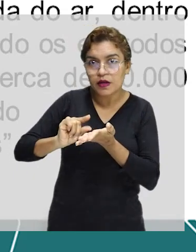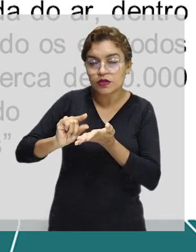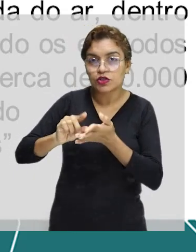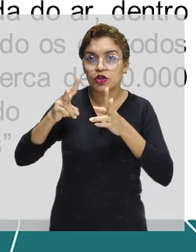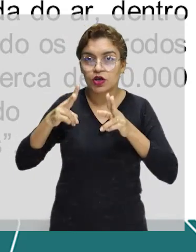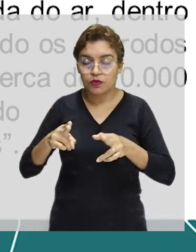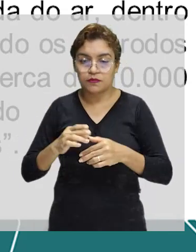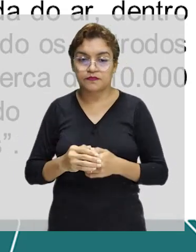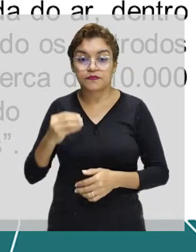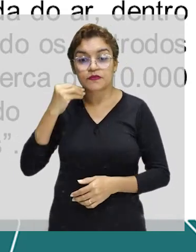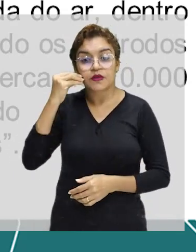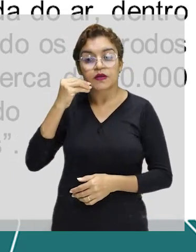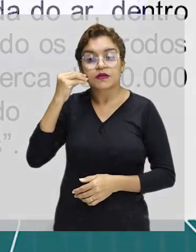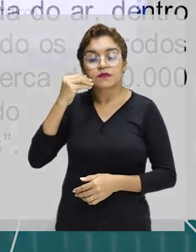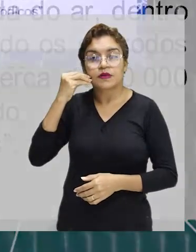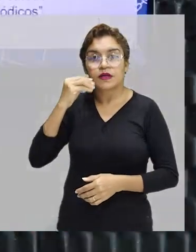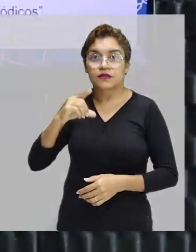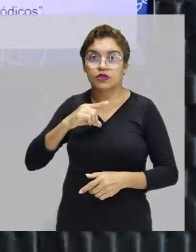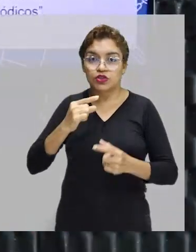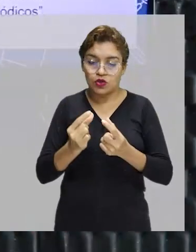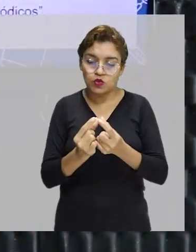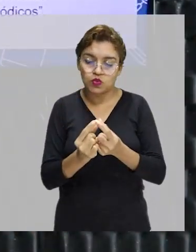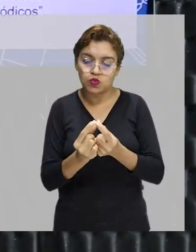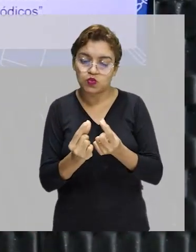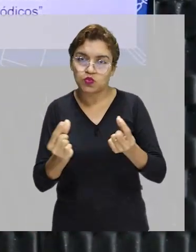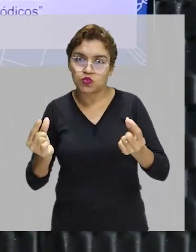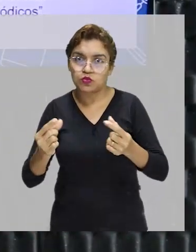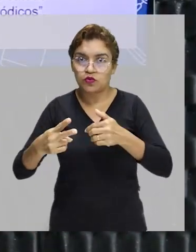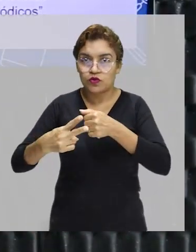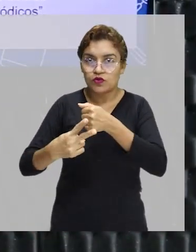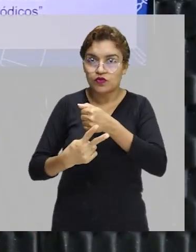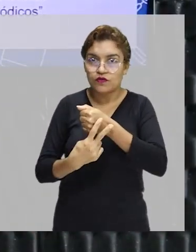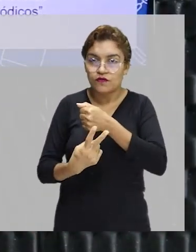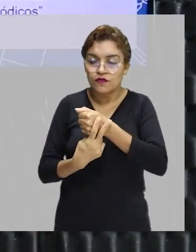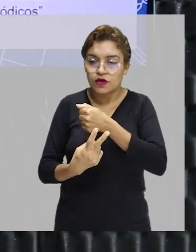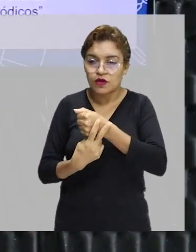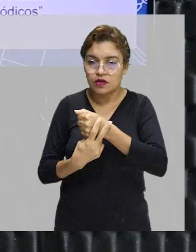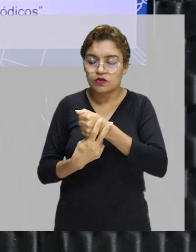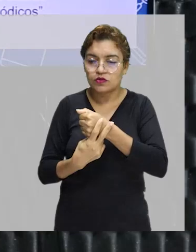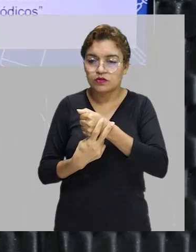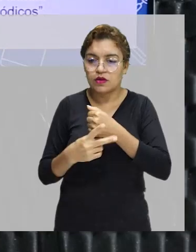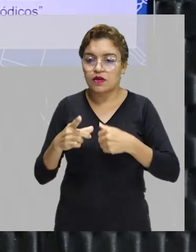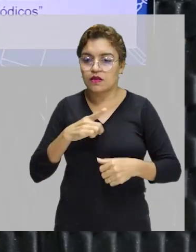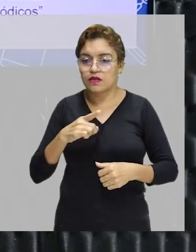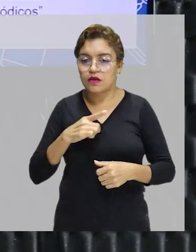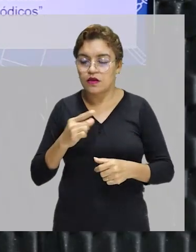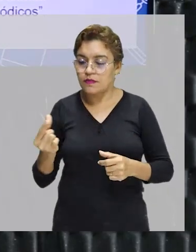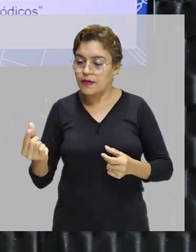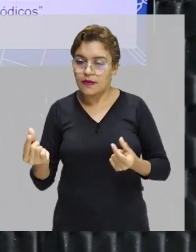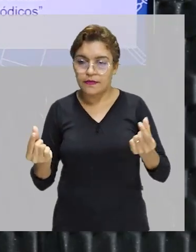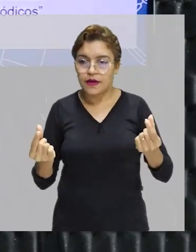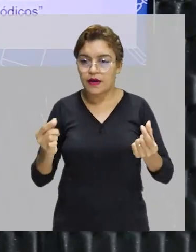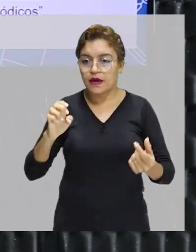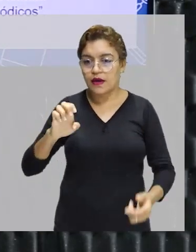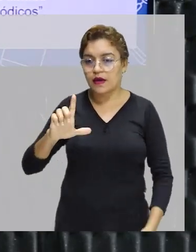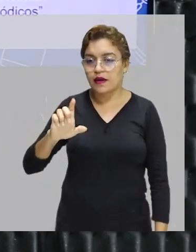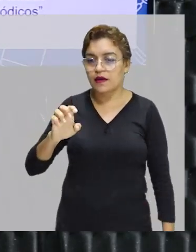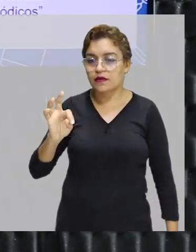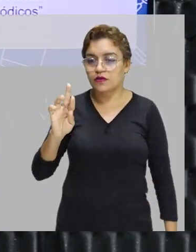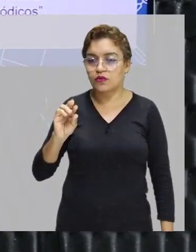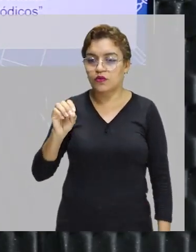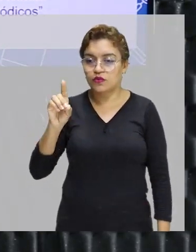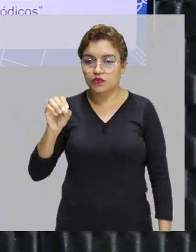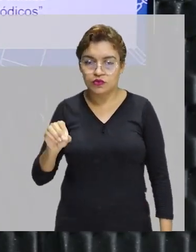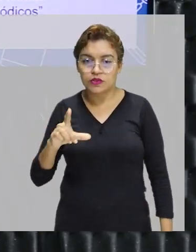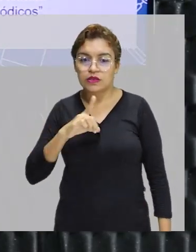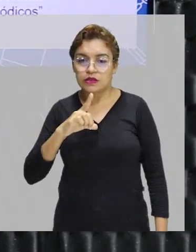experiência consistia em um tubo de vidro com dois eletrodos em suas extremidades. Havia uma abertura